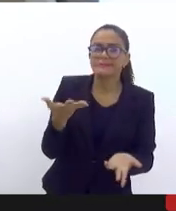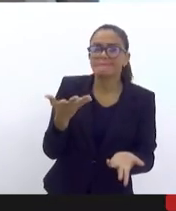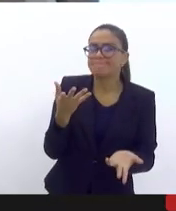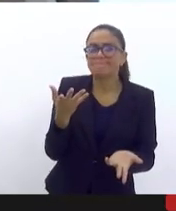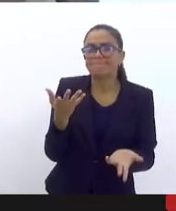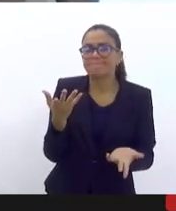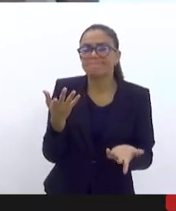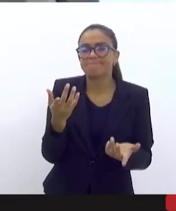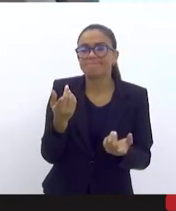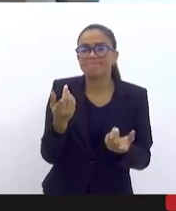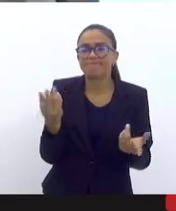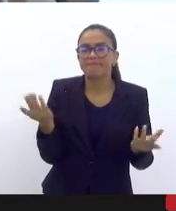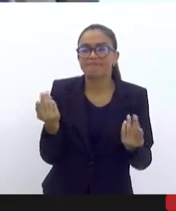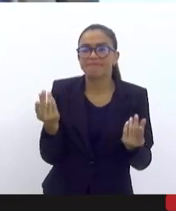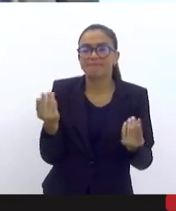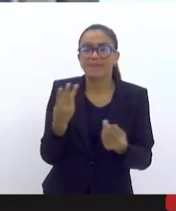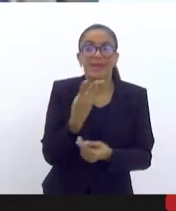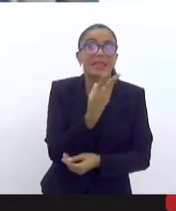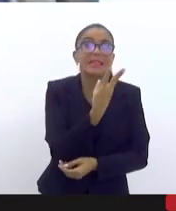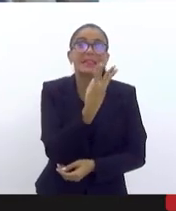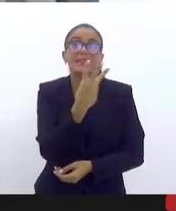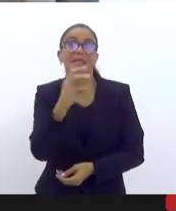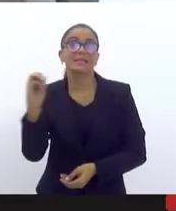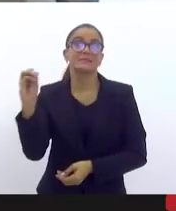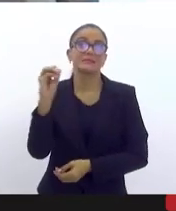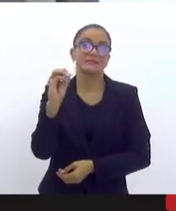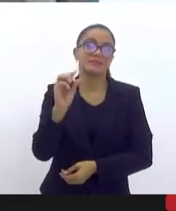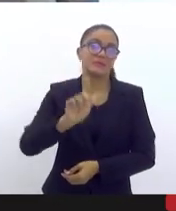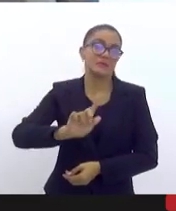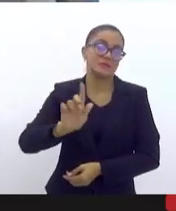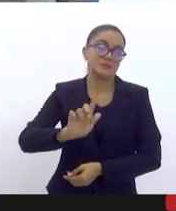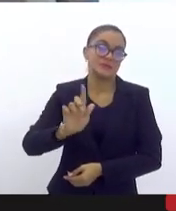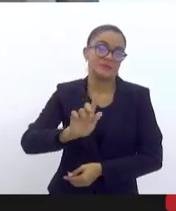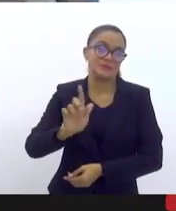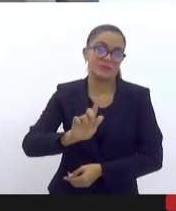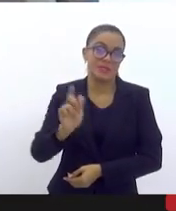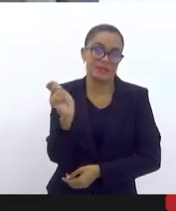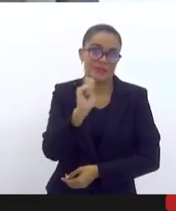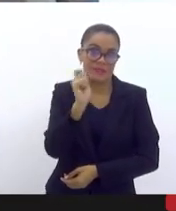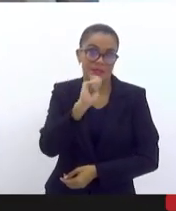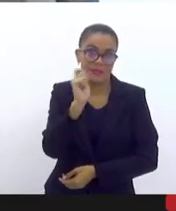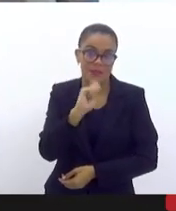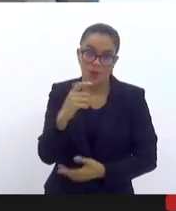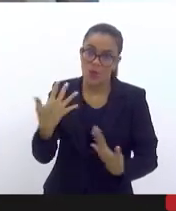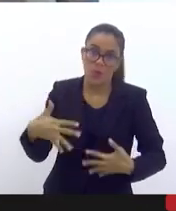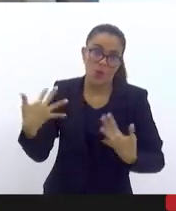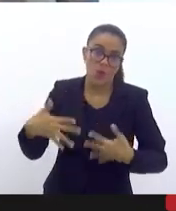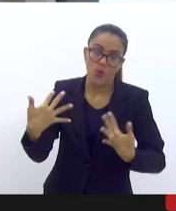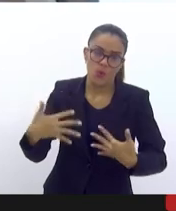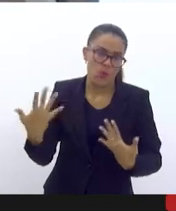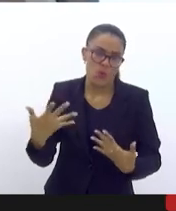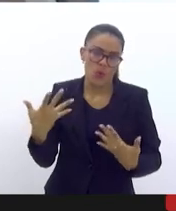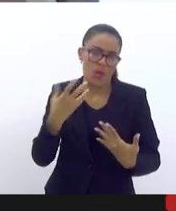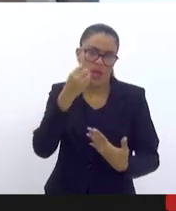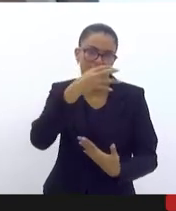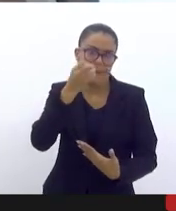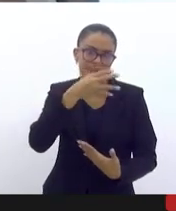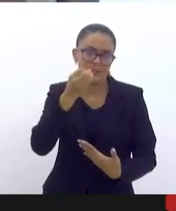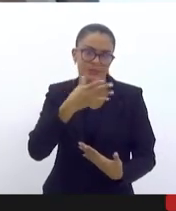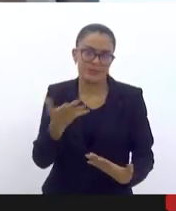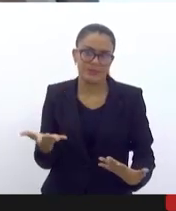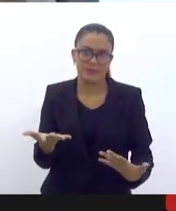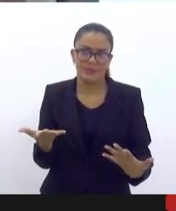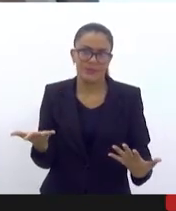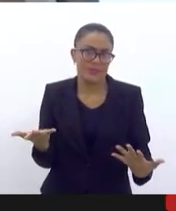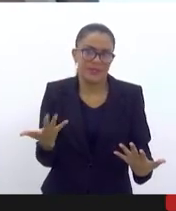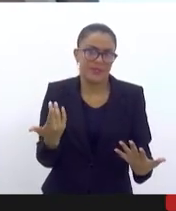só 300 gramas né O que seria uma uma quantidade absurda para quem não